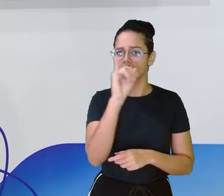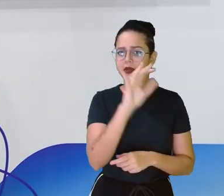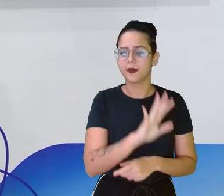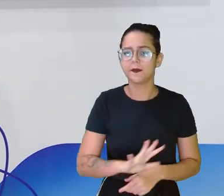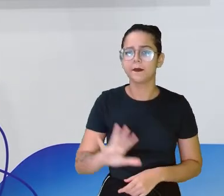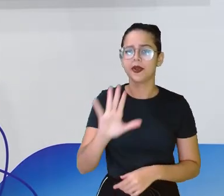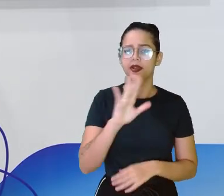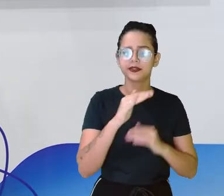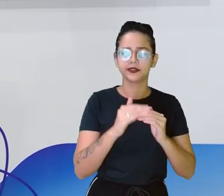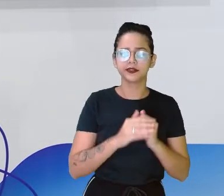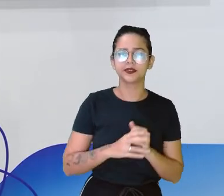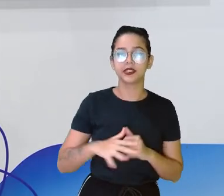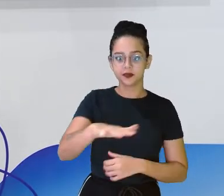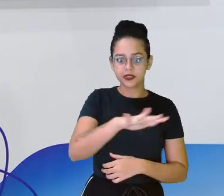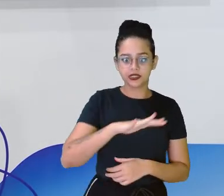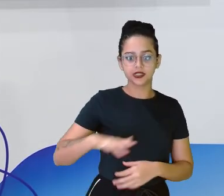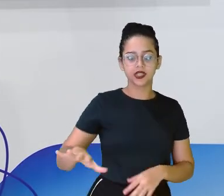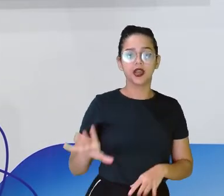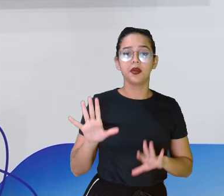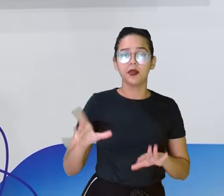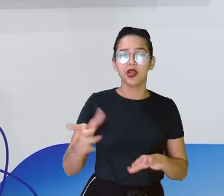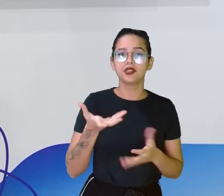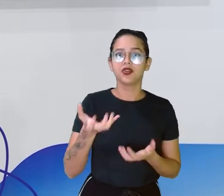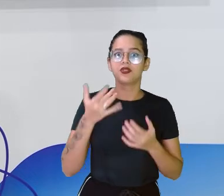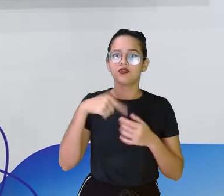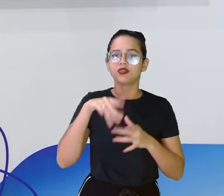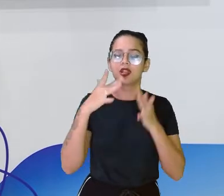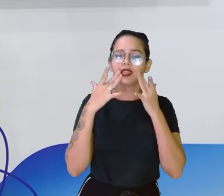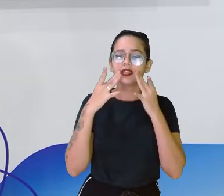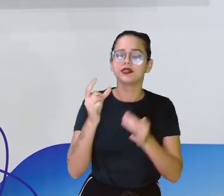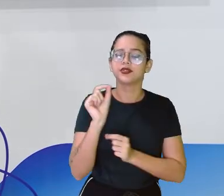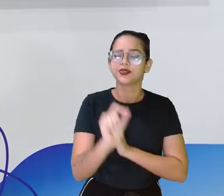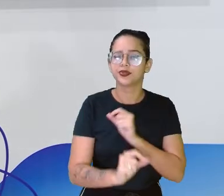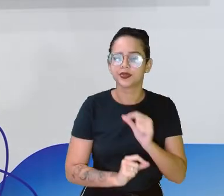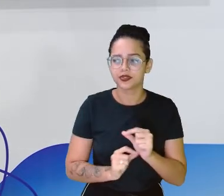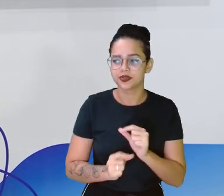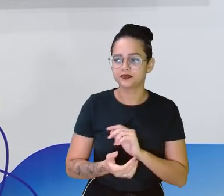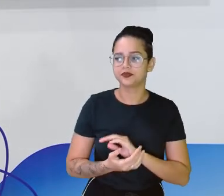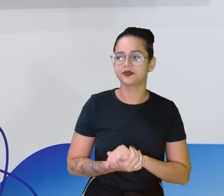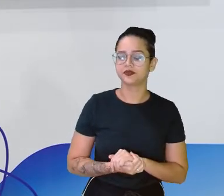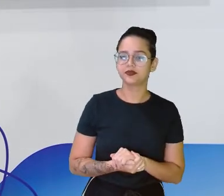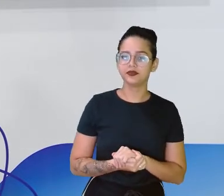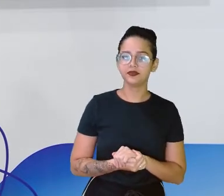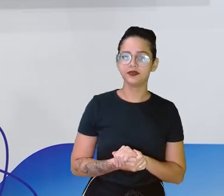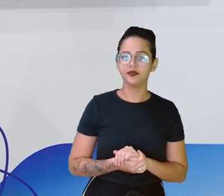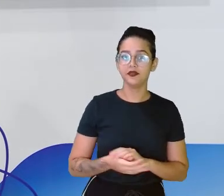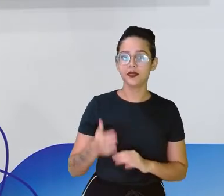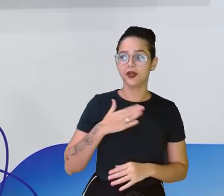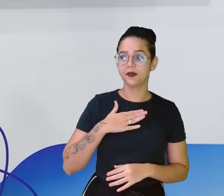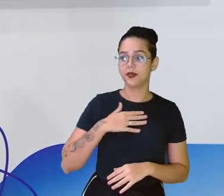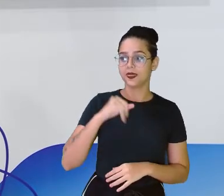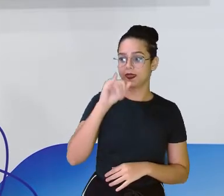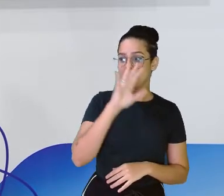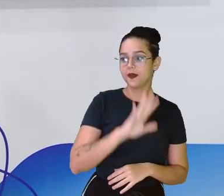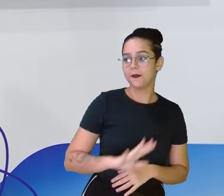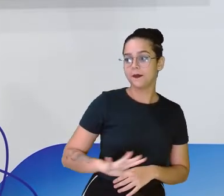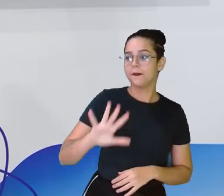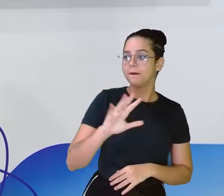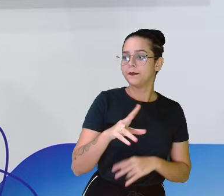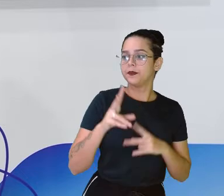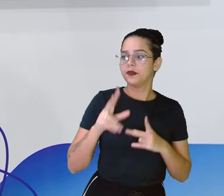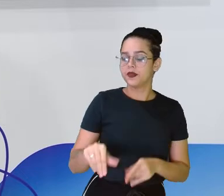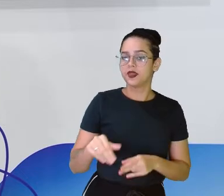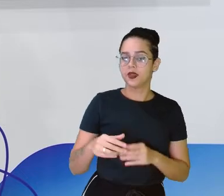figuras espaciais, mas eu quero que vocês prestem atenção numa coisa. Para que a minha figura ela seja